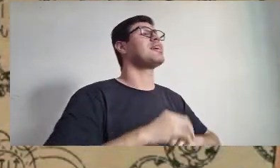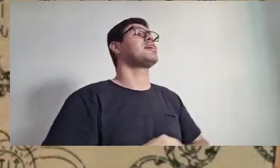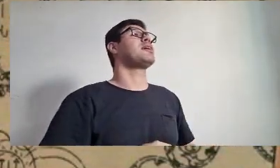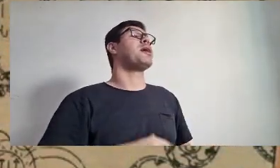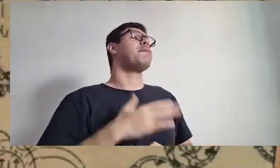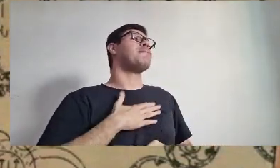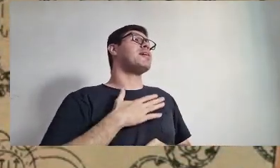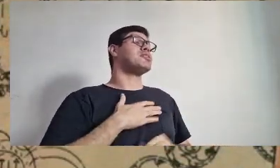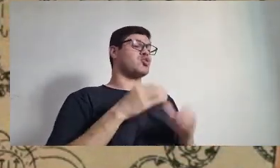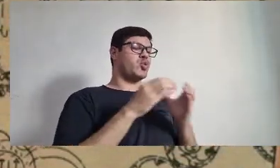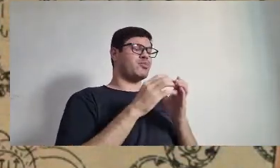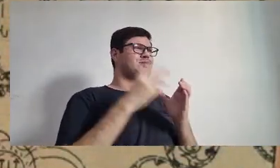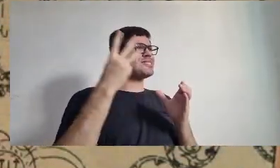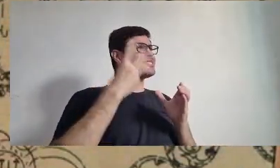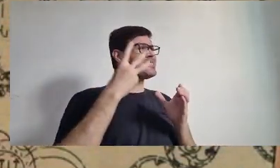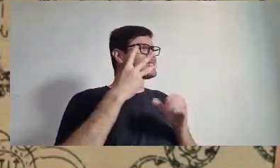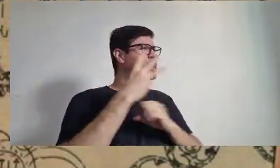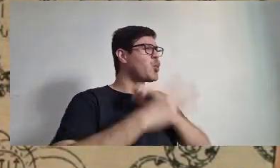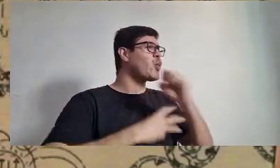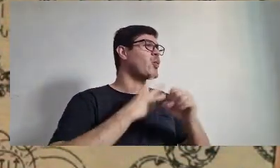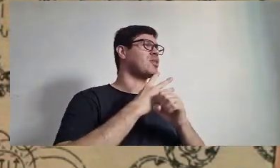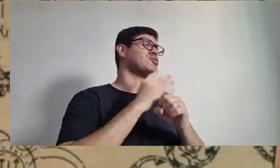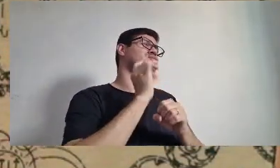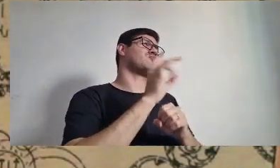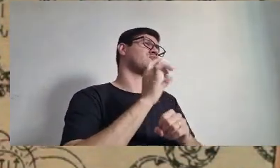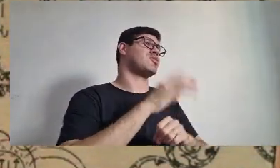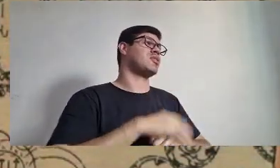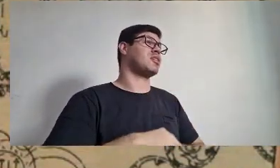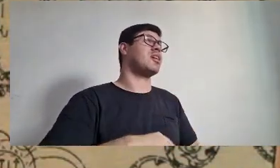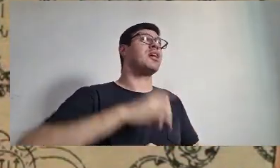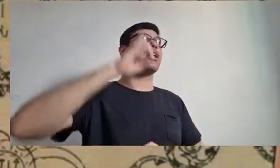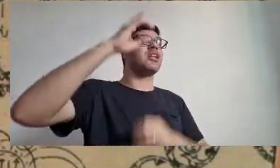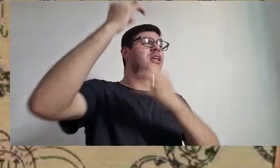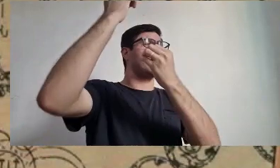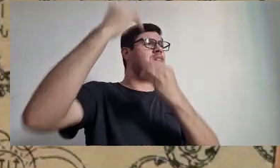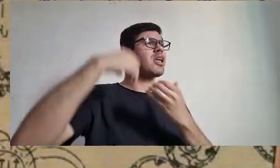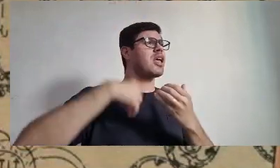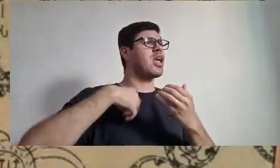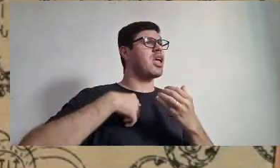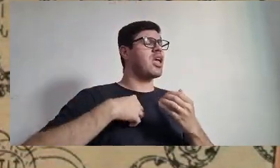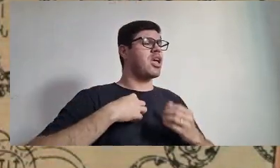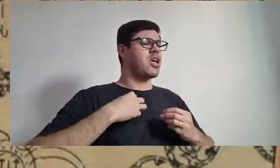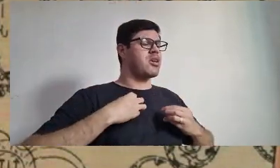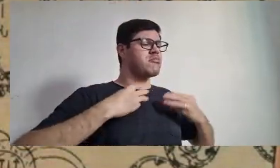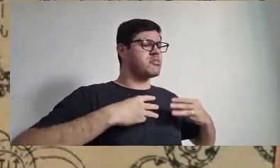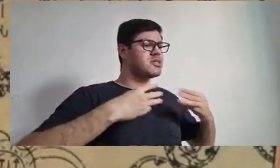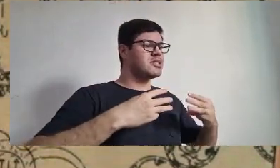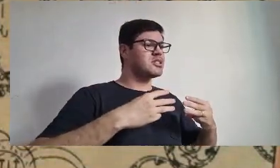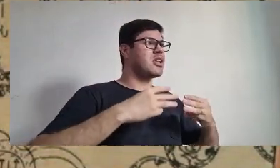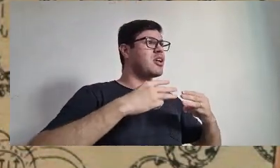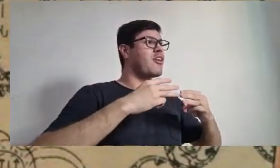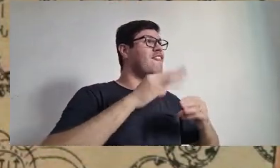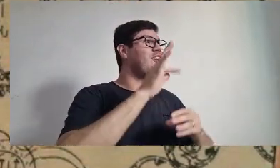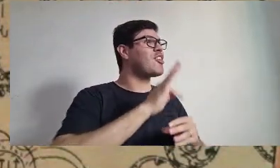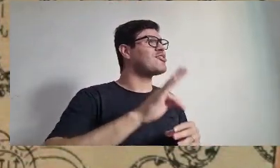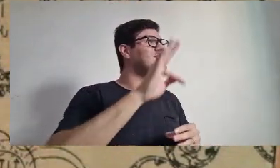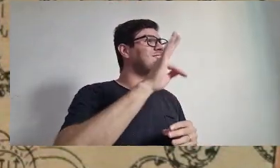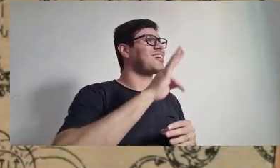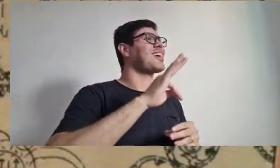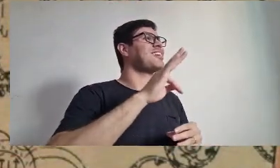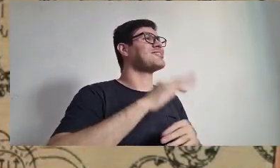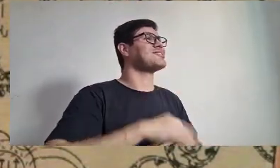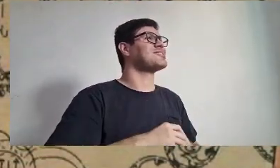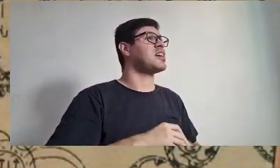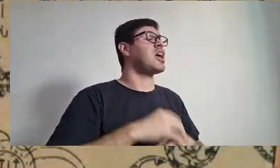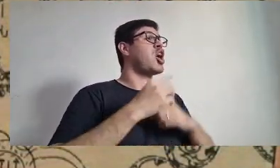grupo. E Deus me abençoou que durante o ministério eu pude estudar. Olha que benção. Nem o 4º ano eu não tinha. Fui fazer o